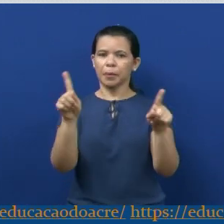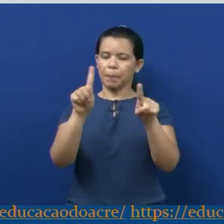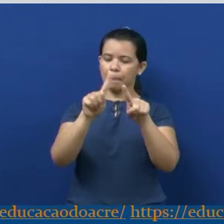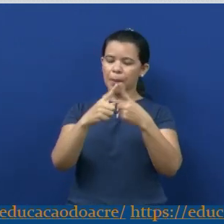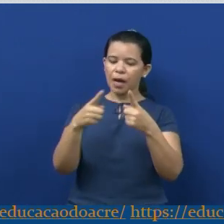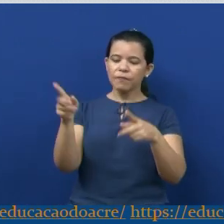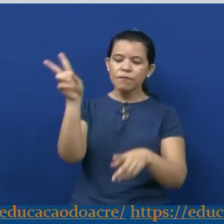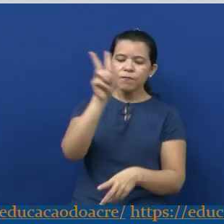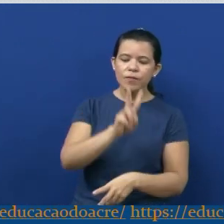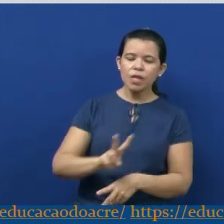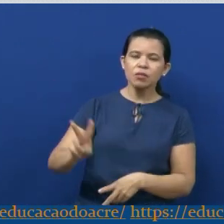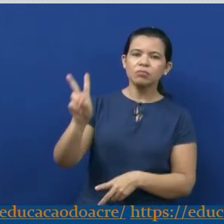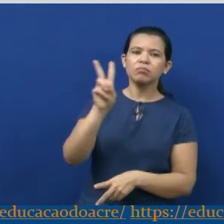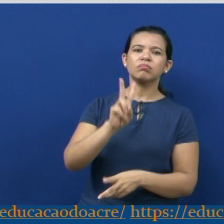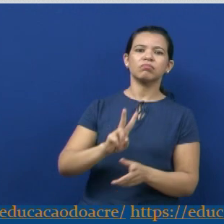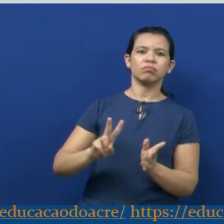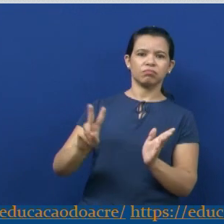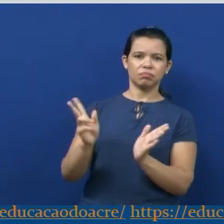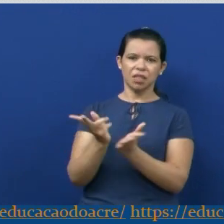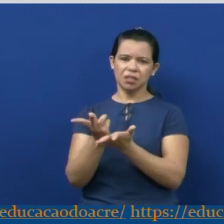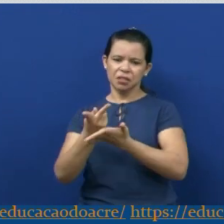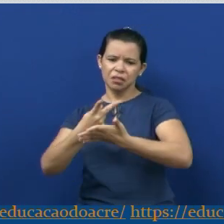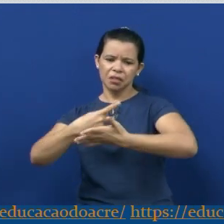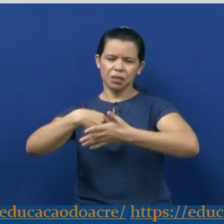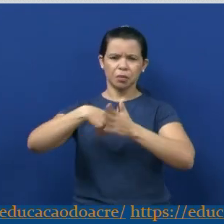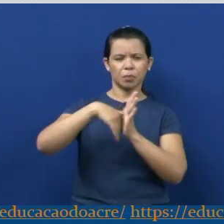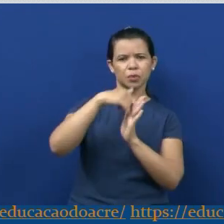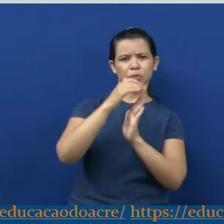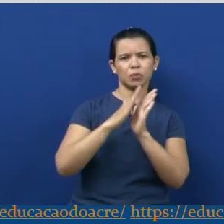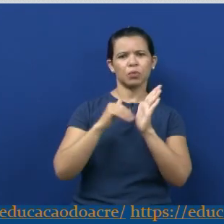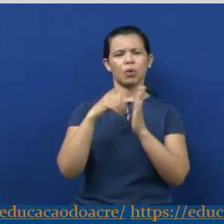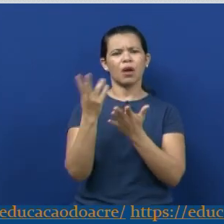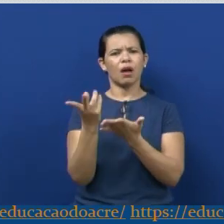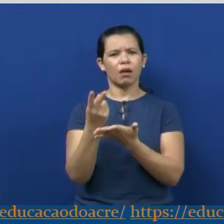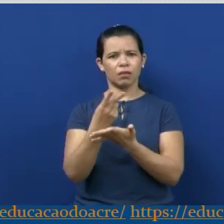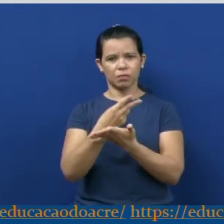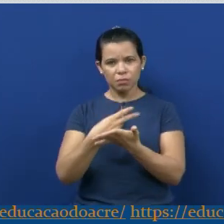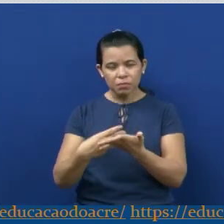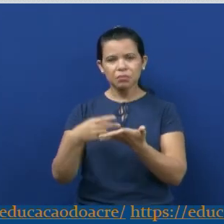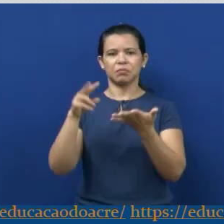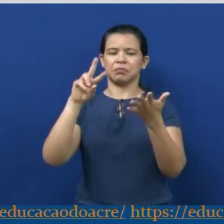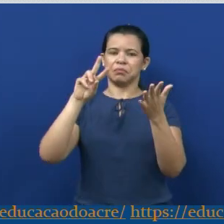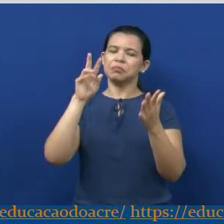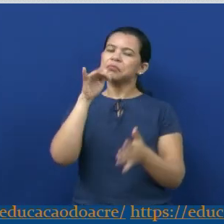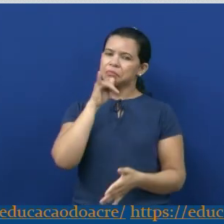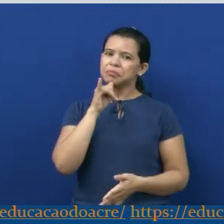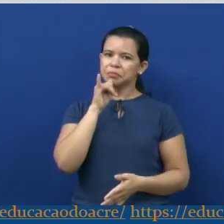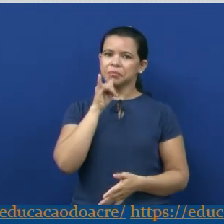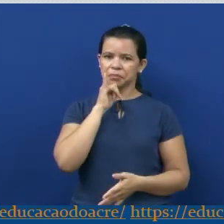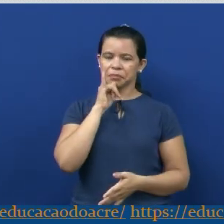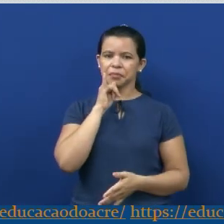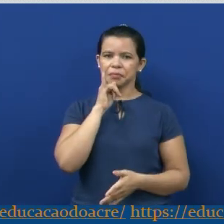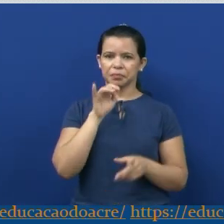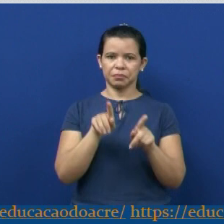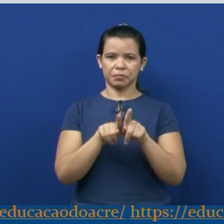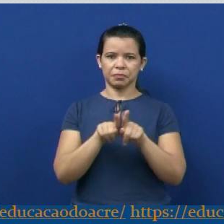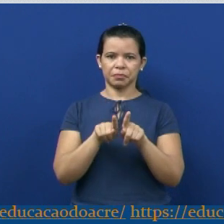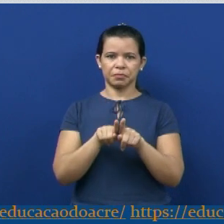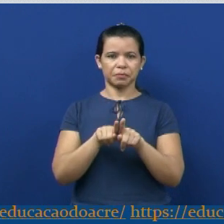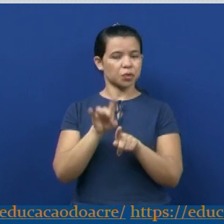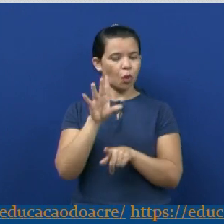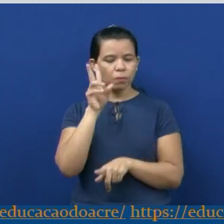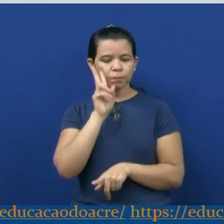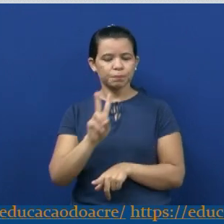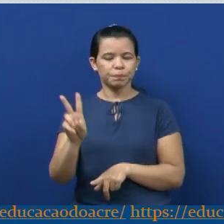um desenho, uma pintura, uma obra de arte, são exemplos não escritos, porém